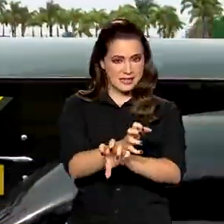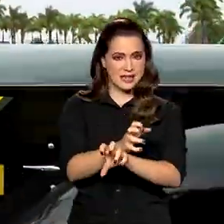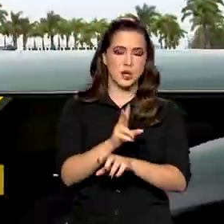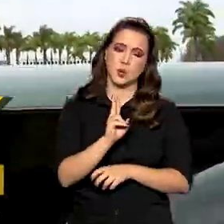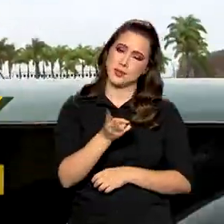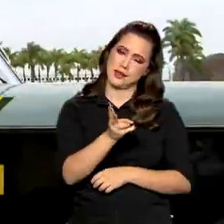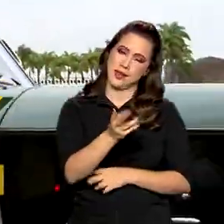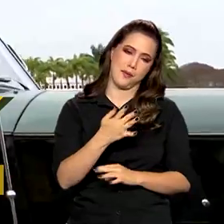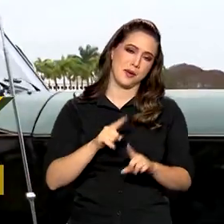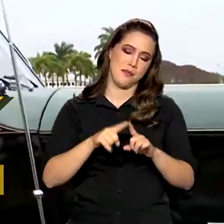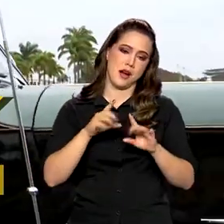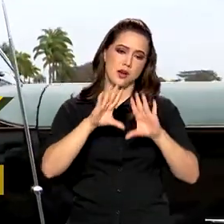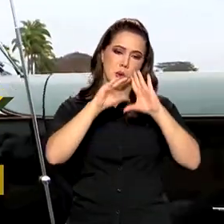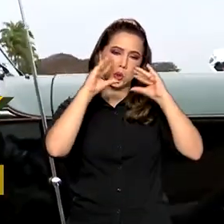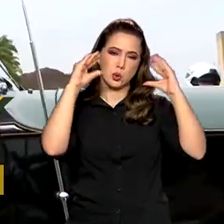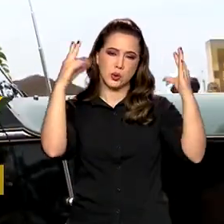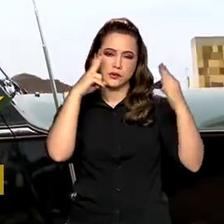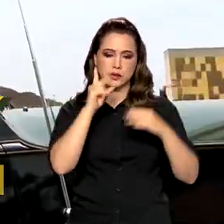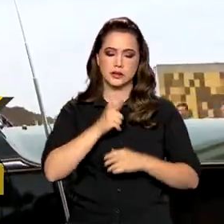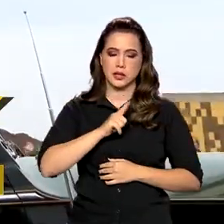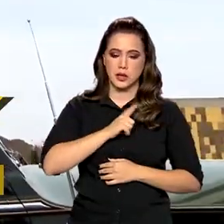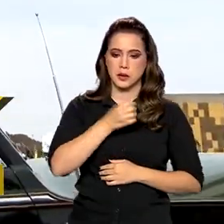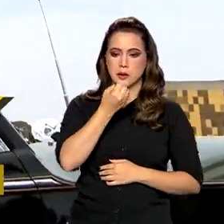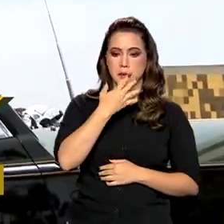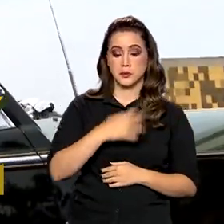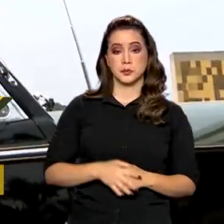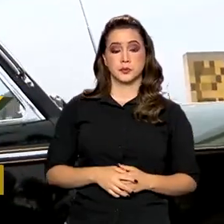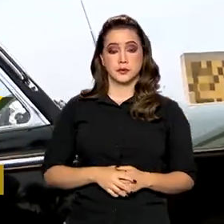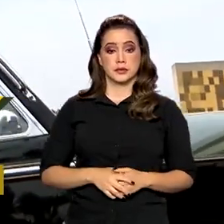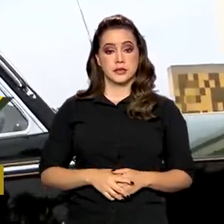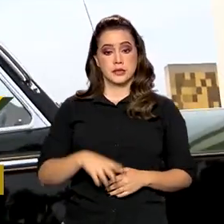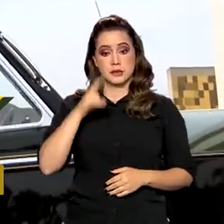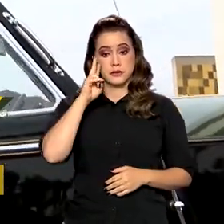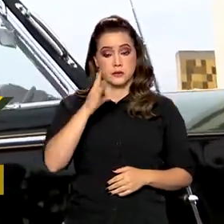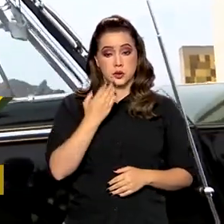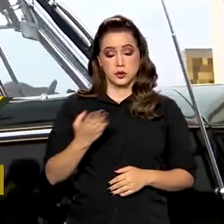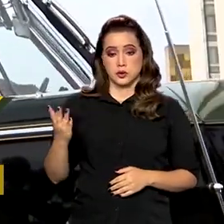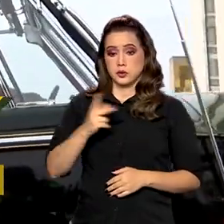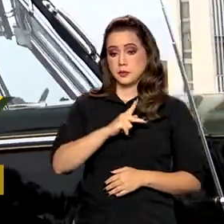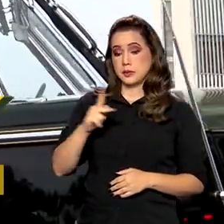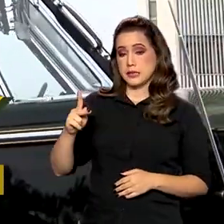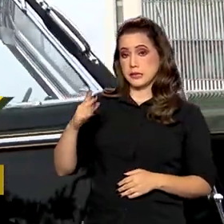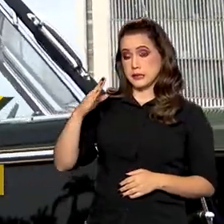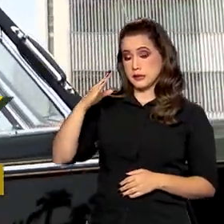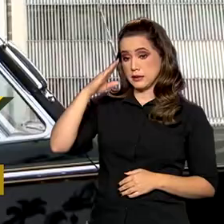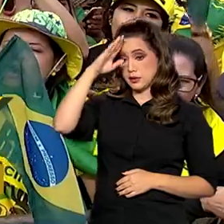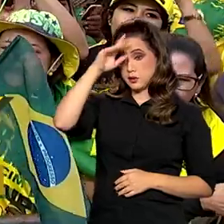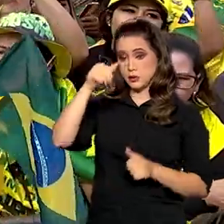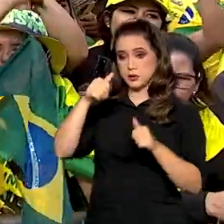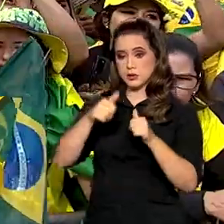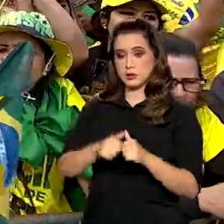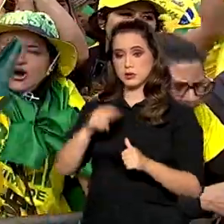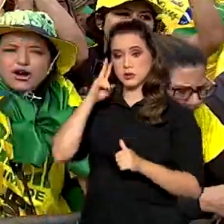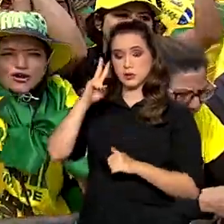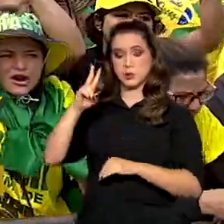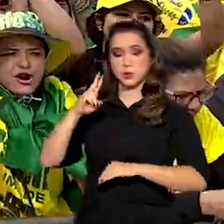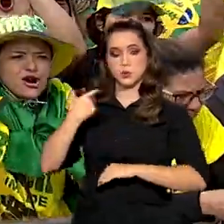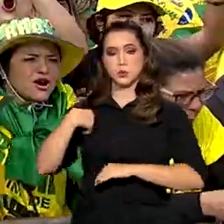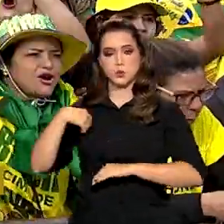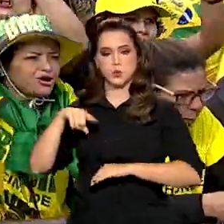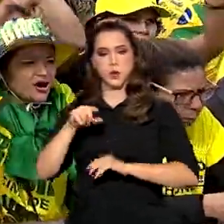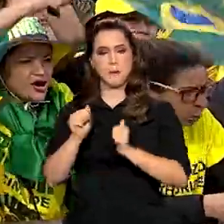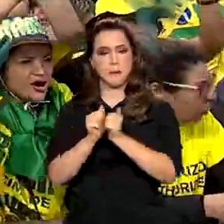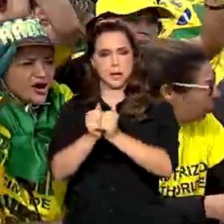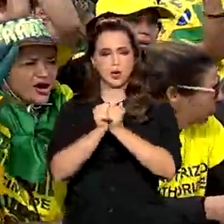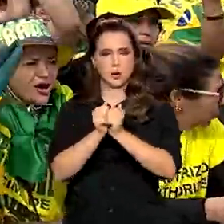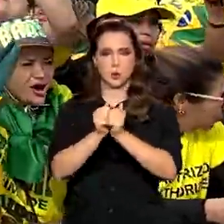Mas nublado ajuda mesmo a gente. Deixa eu ver onde é que o presidente está neste momento. Lá atrás, aquele edifício amarelo, subindo anexo da ali, Câmara, né, dos